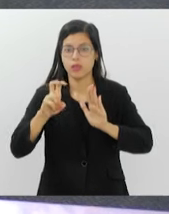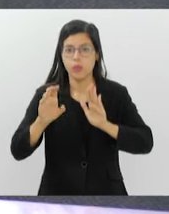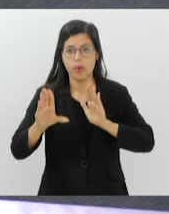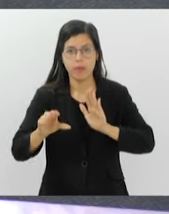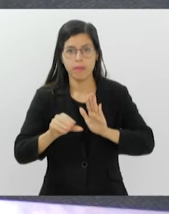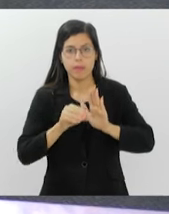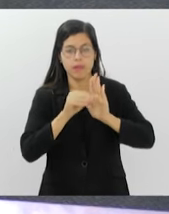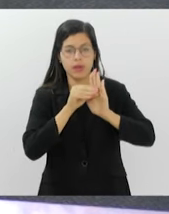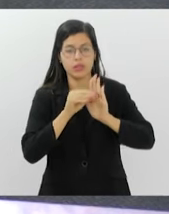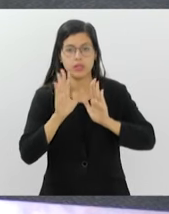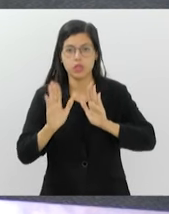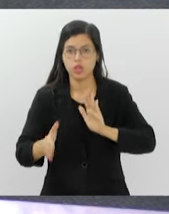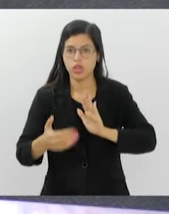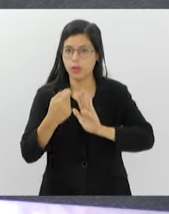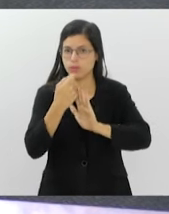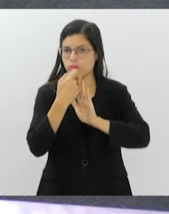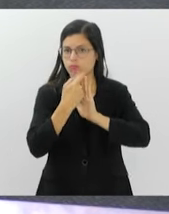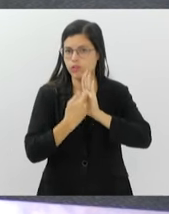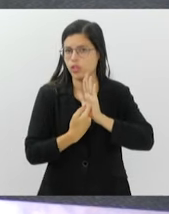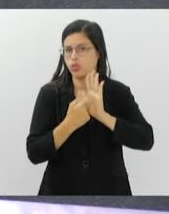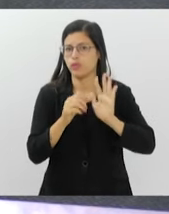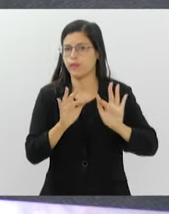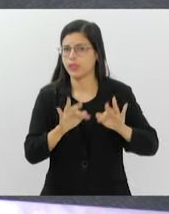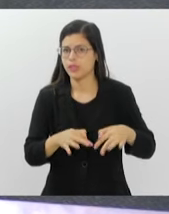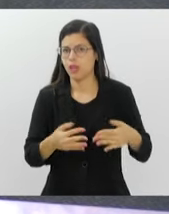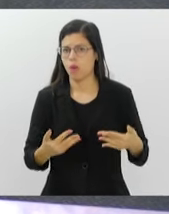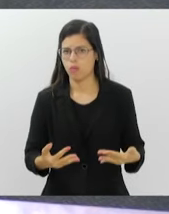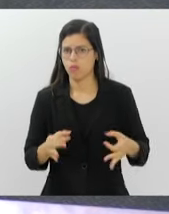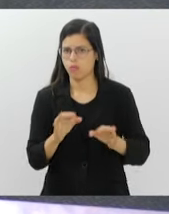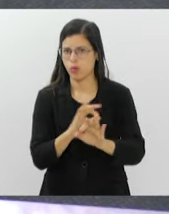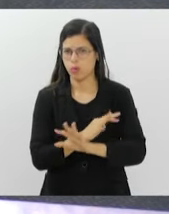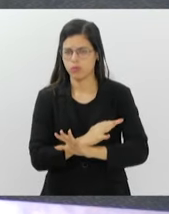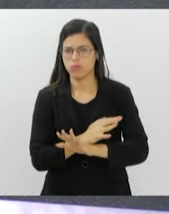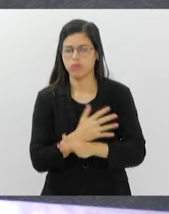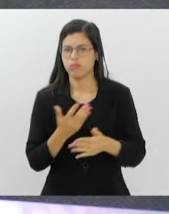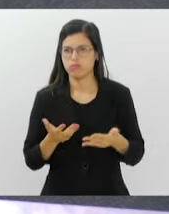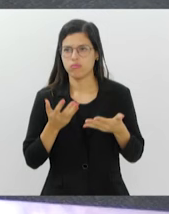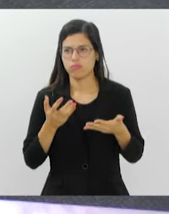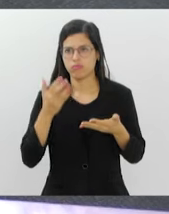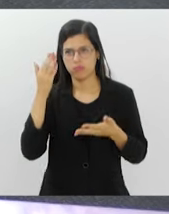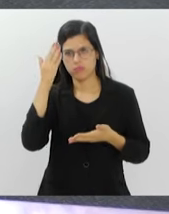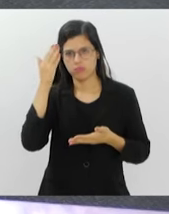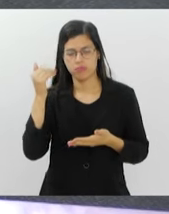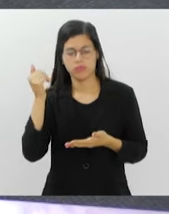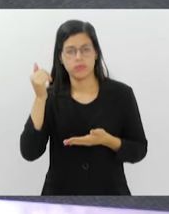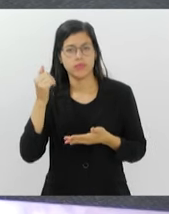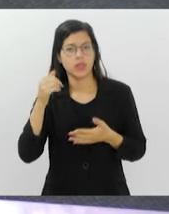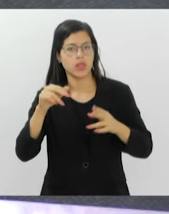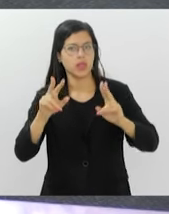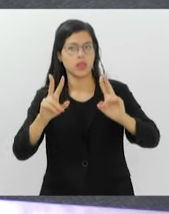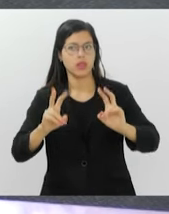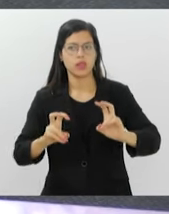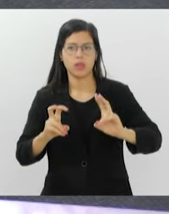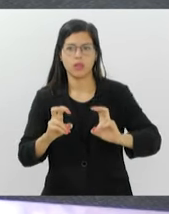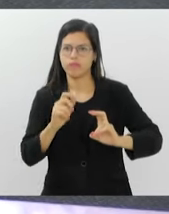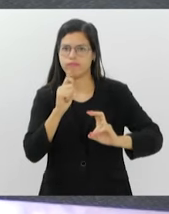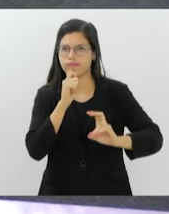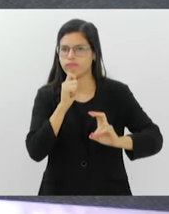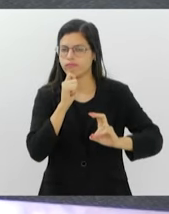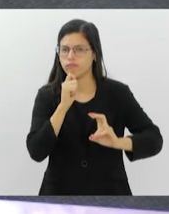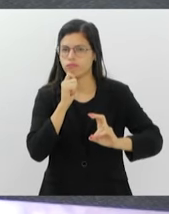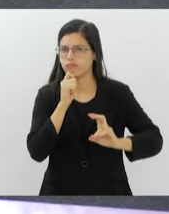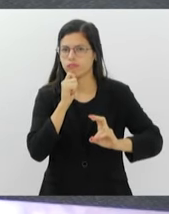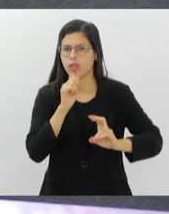redação do vencido eu queria saber se é porque esse é um tema que não foi ainda